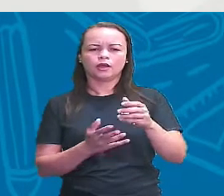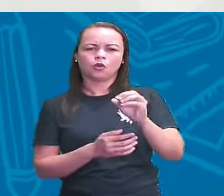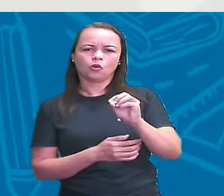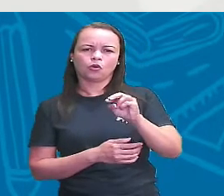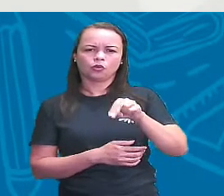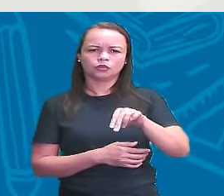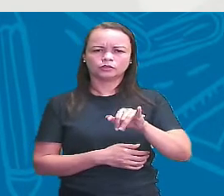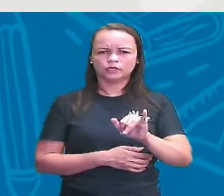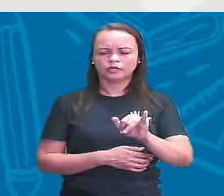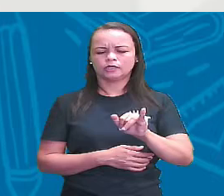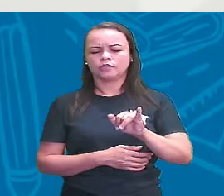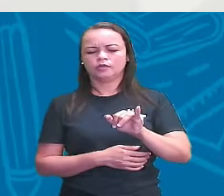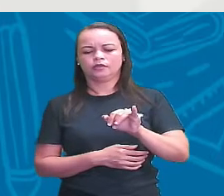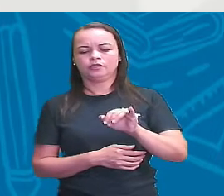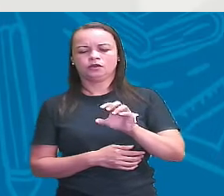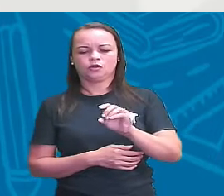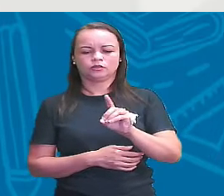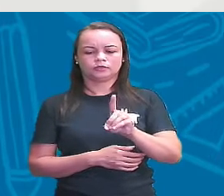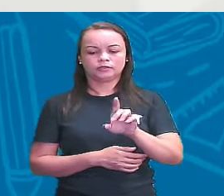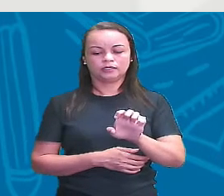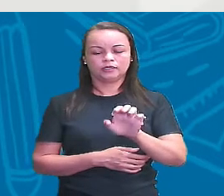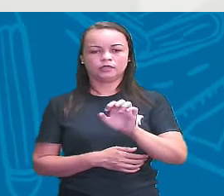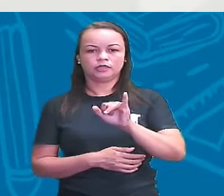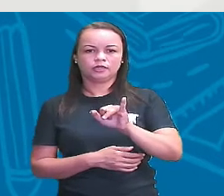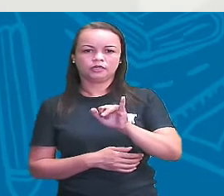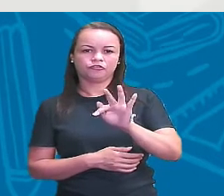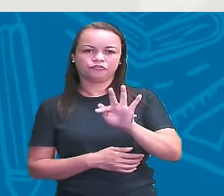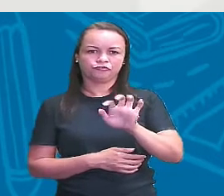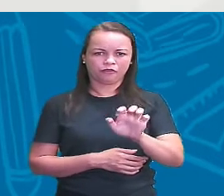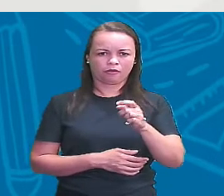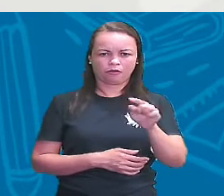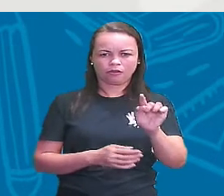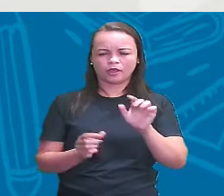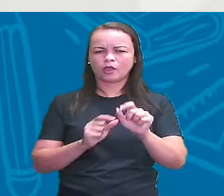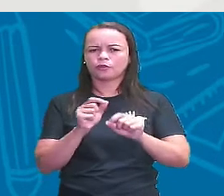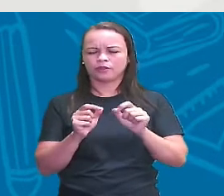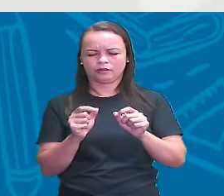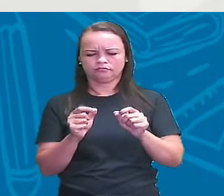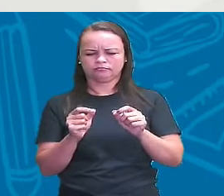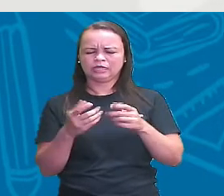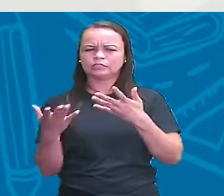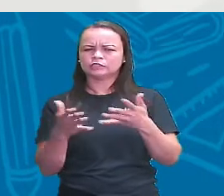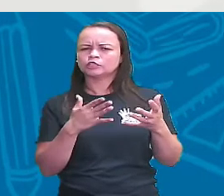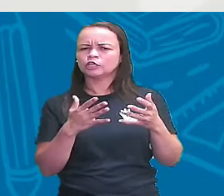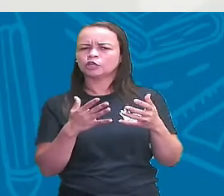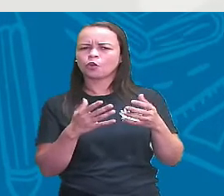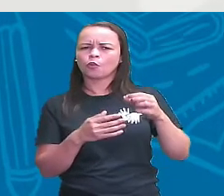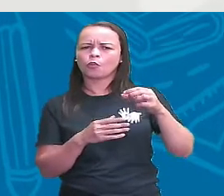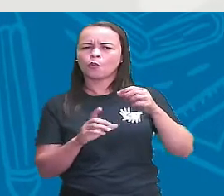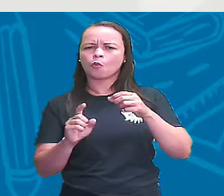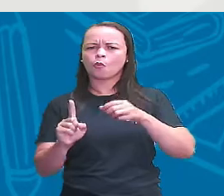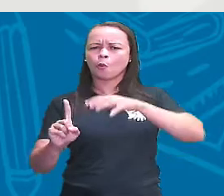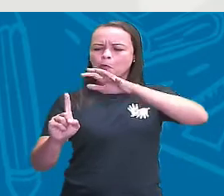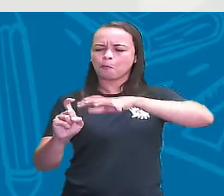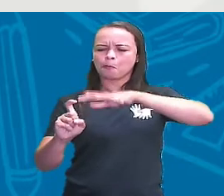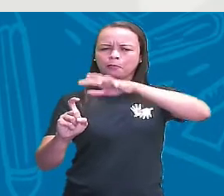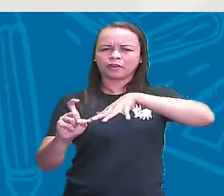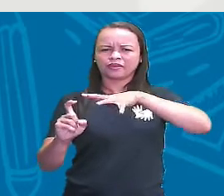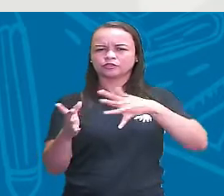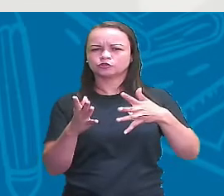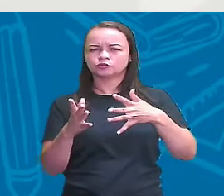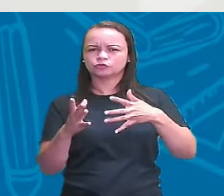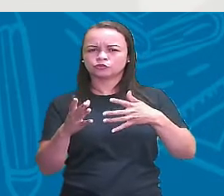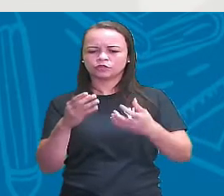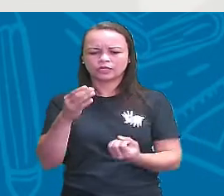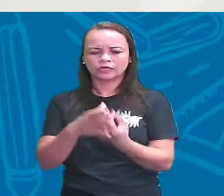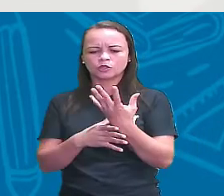faz parte do mito fundador. A maior parte das sociedades antigas tem um mito fundador. Como assim, professor? Tem uma lenda que conta